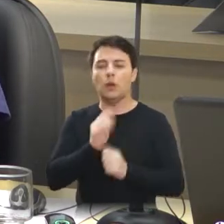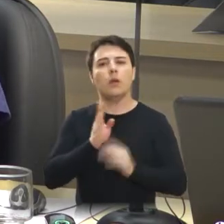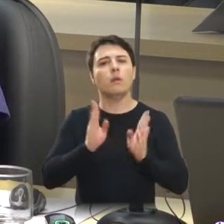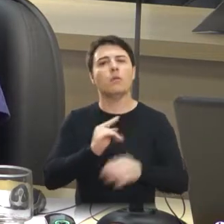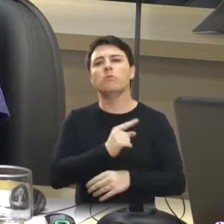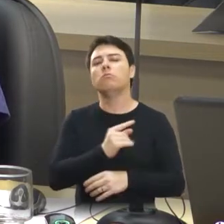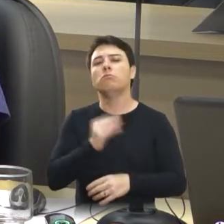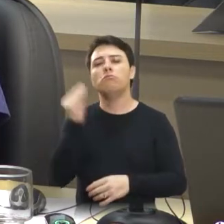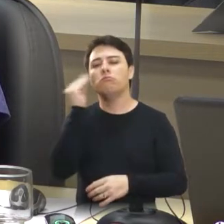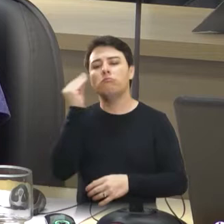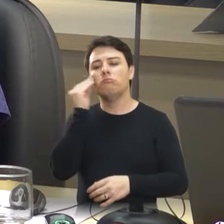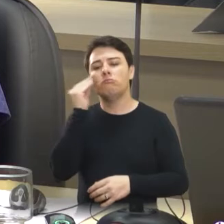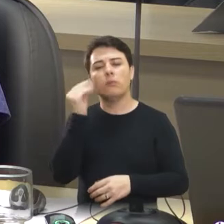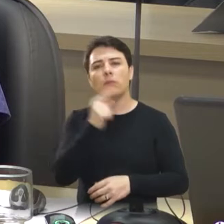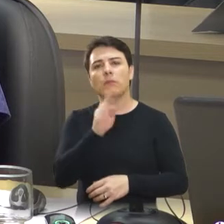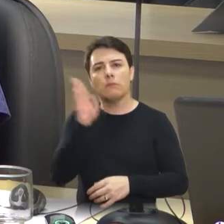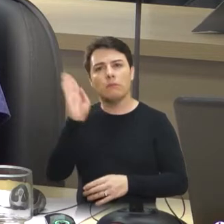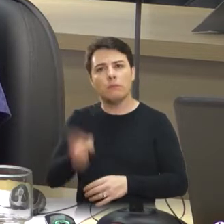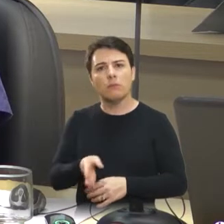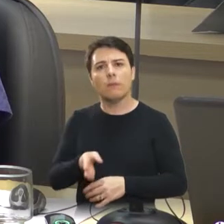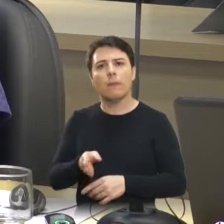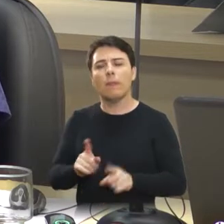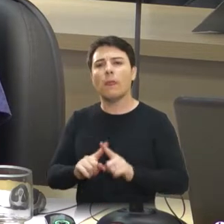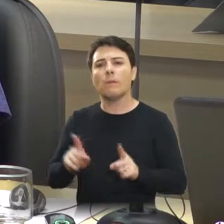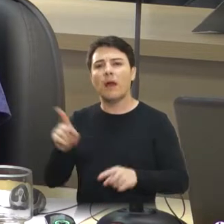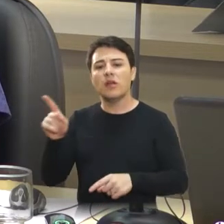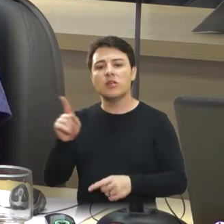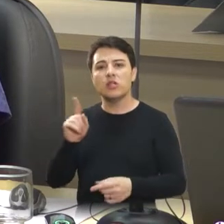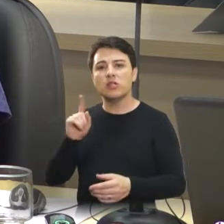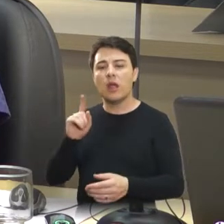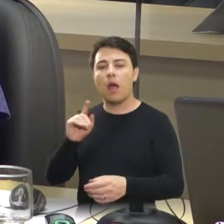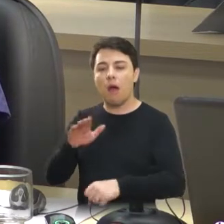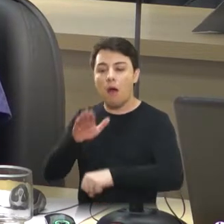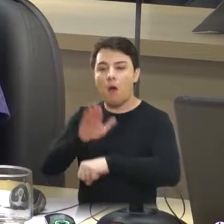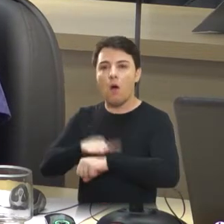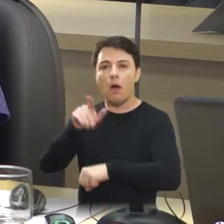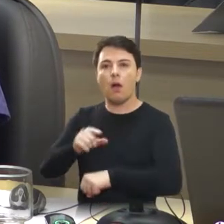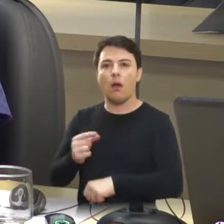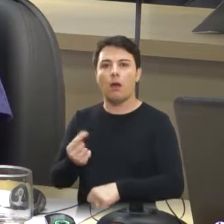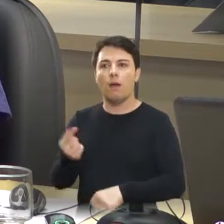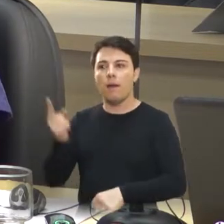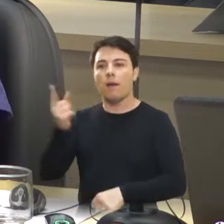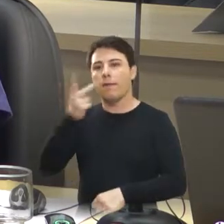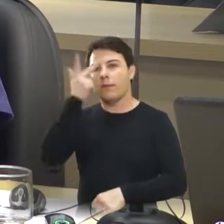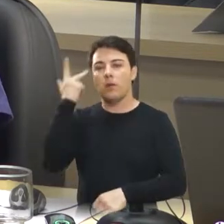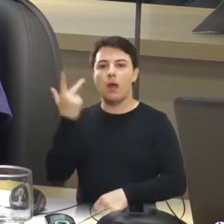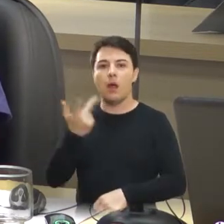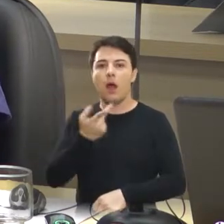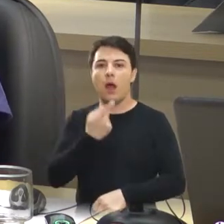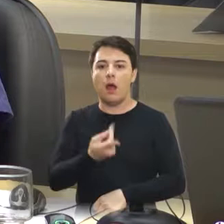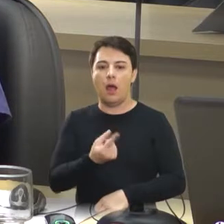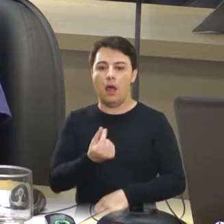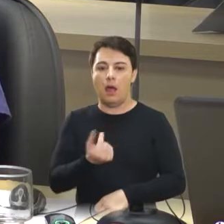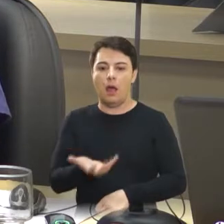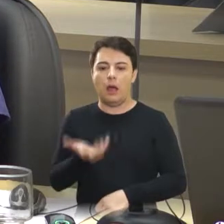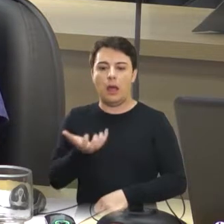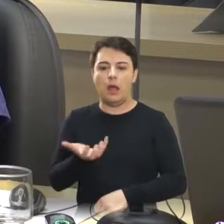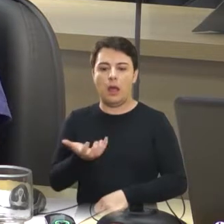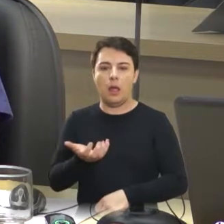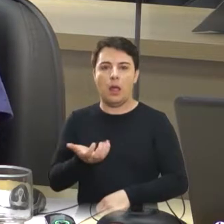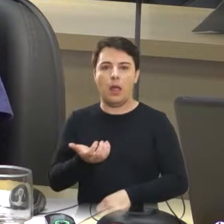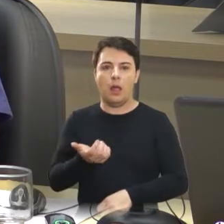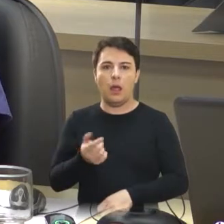tentou fazer alguma coisa naquela região. Mas chegava na hora. O valor que, às vezes, algumas imobiliárias da